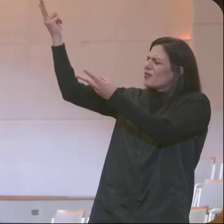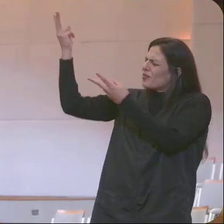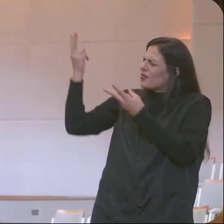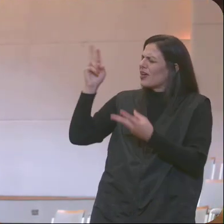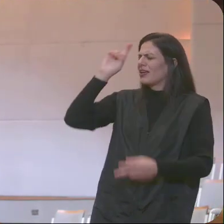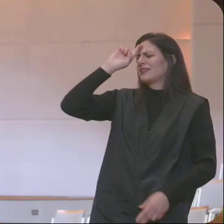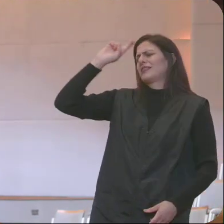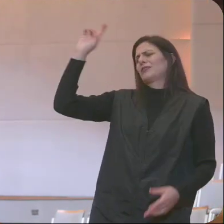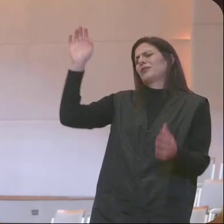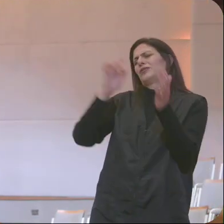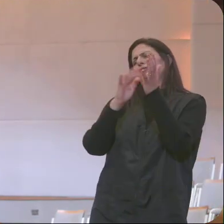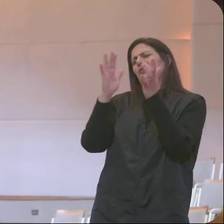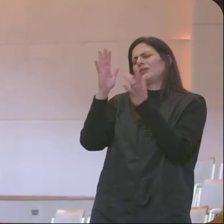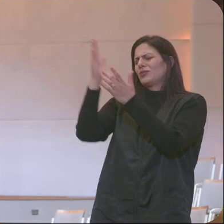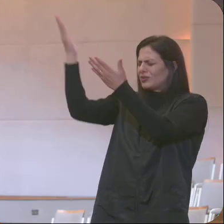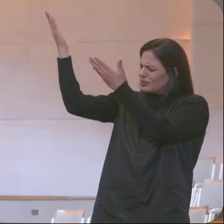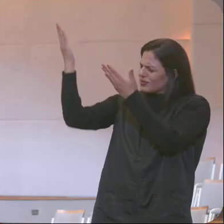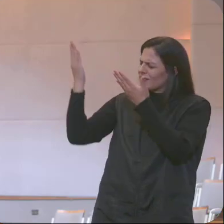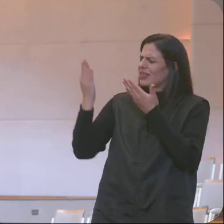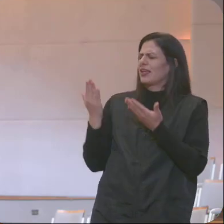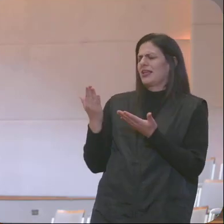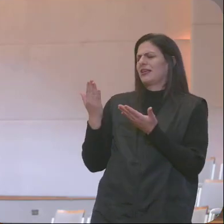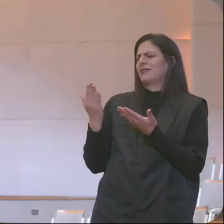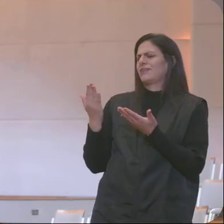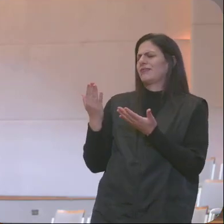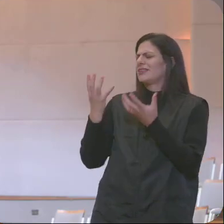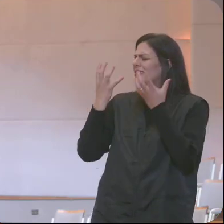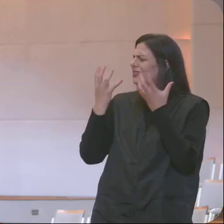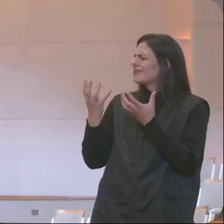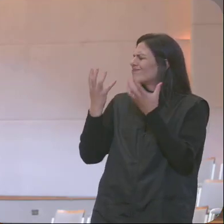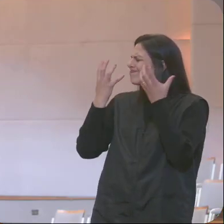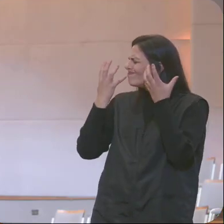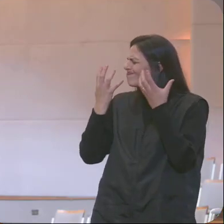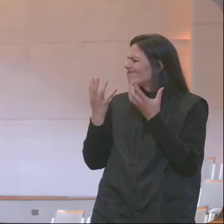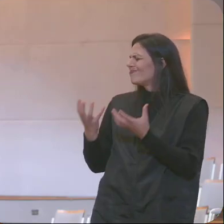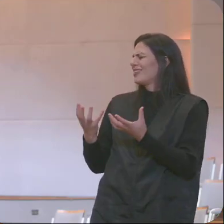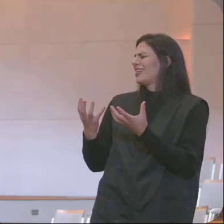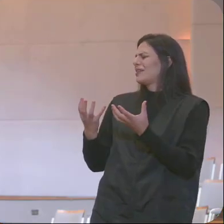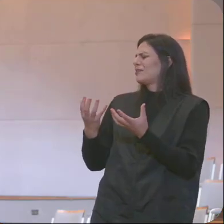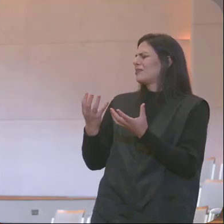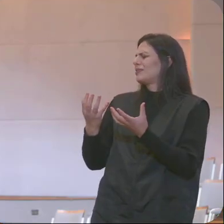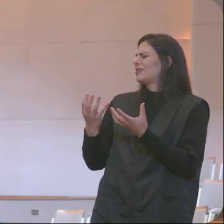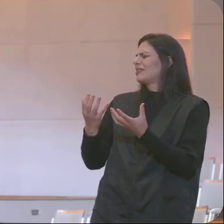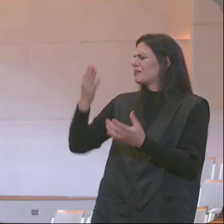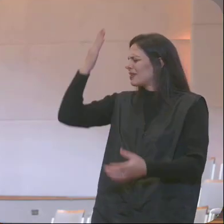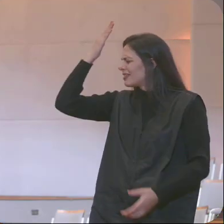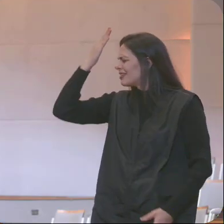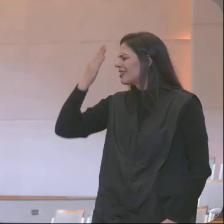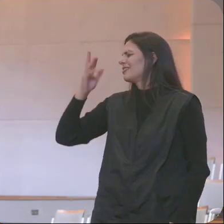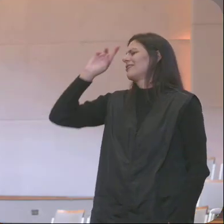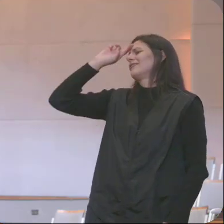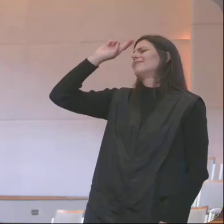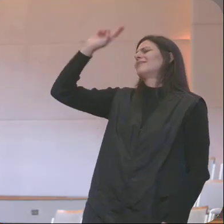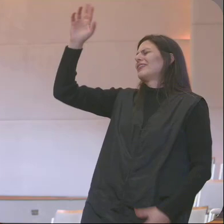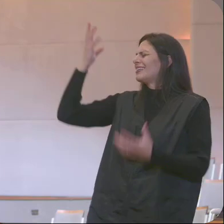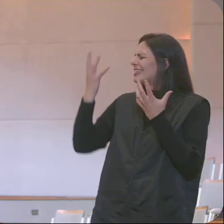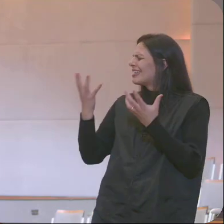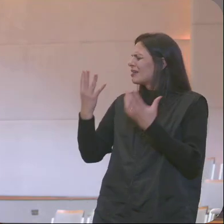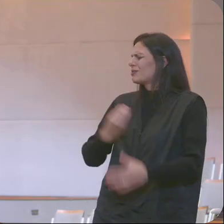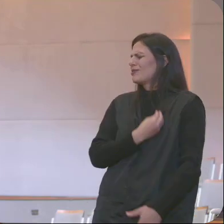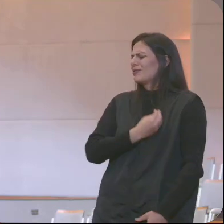Jesus. Te desejamos, Pai, te desejamos. Queremos estar na tua presença, queremos estar juntos